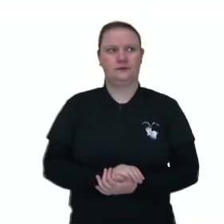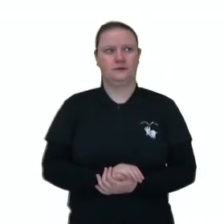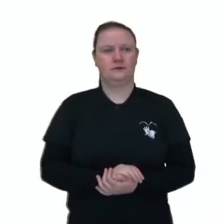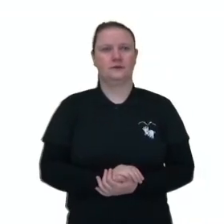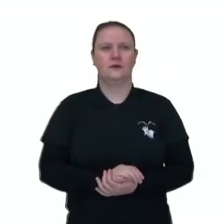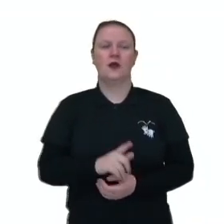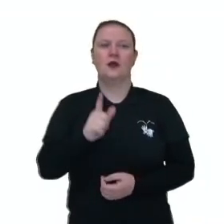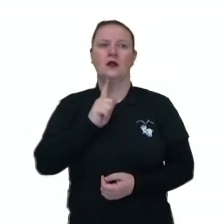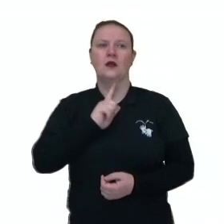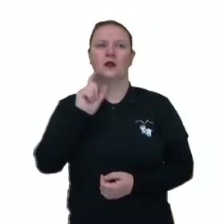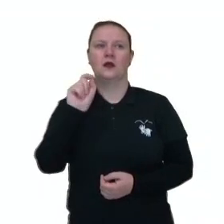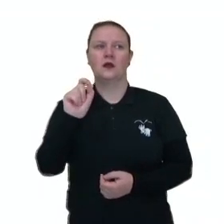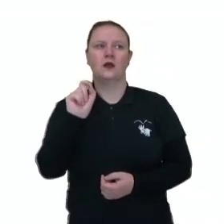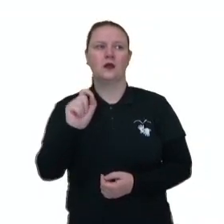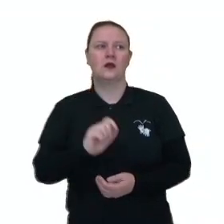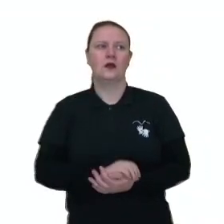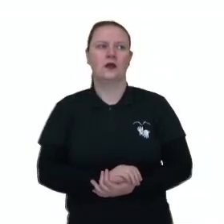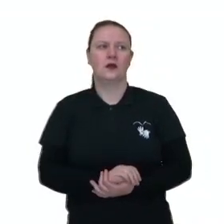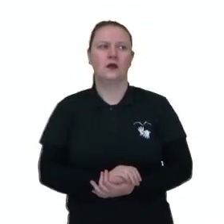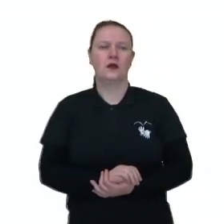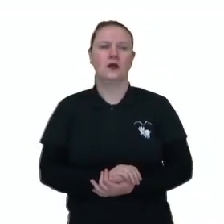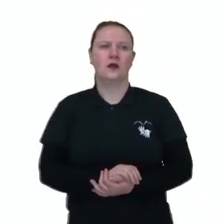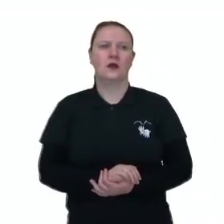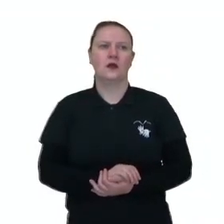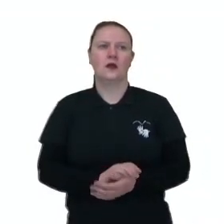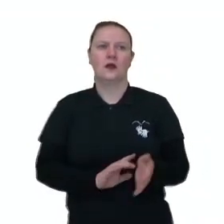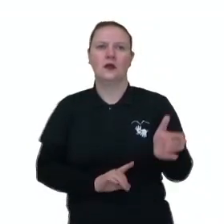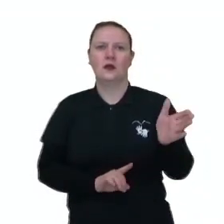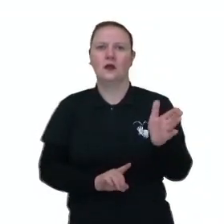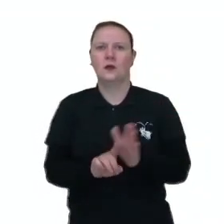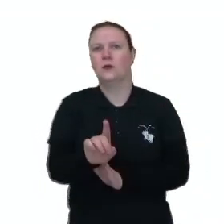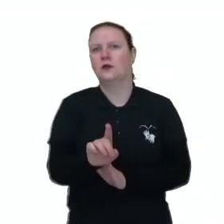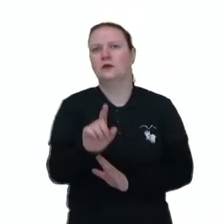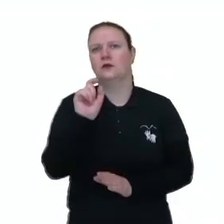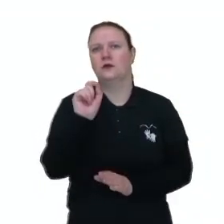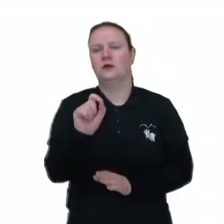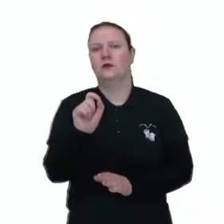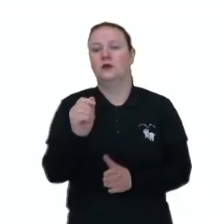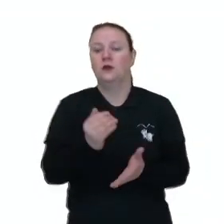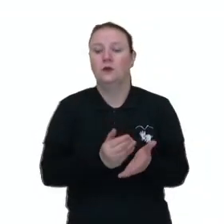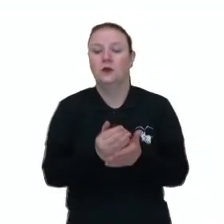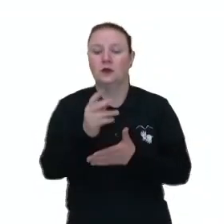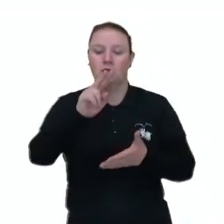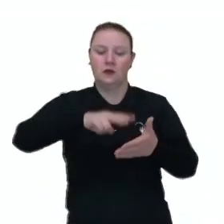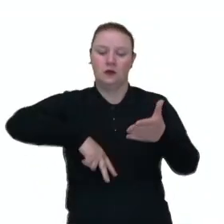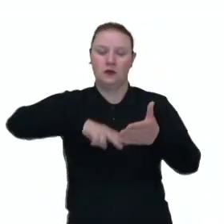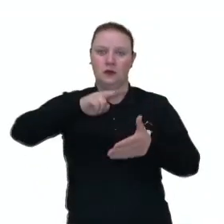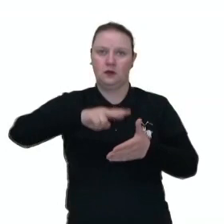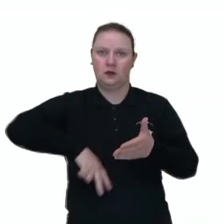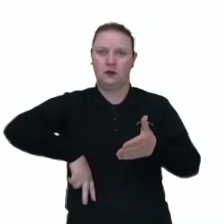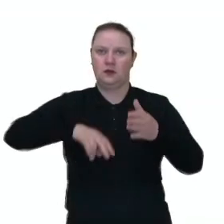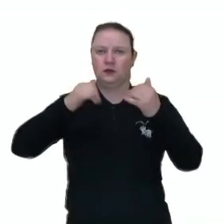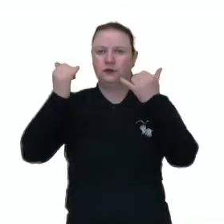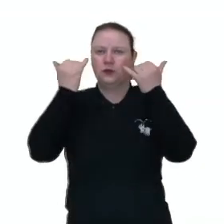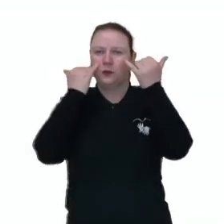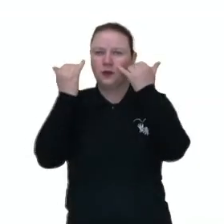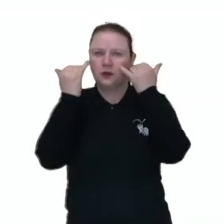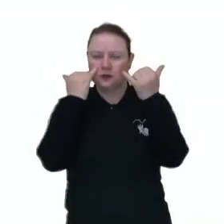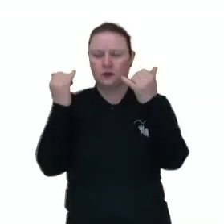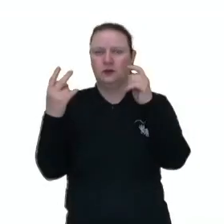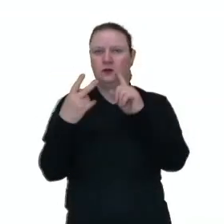trecho e a perguntinha é a seguinte: a partir da leitura da manchete e do